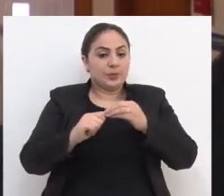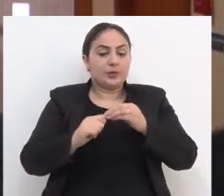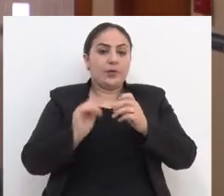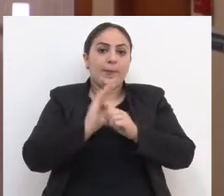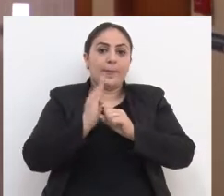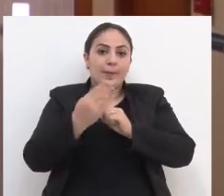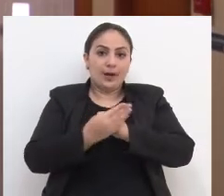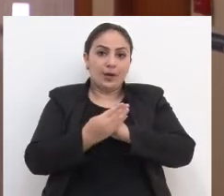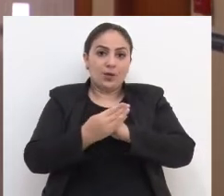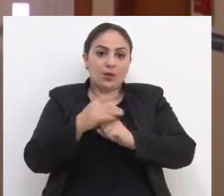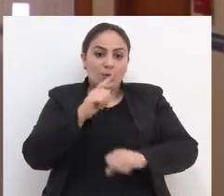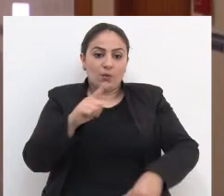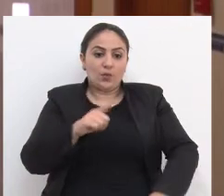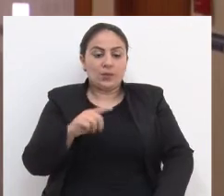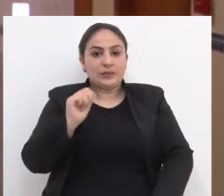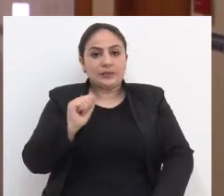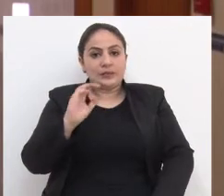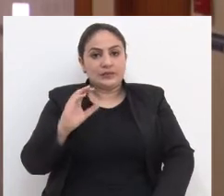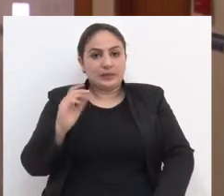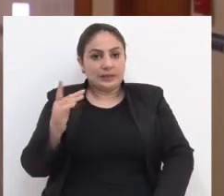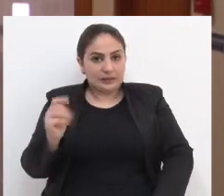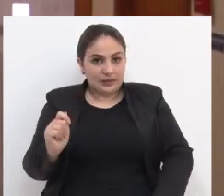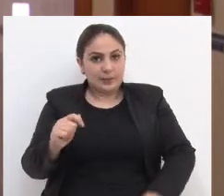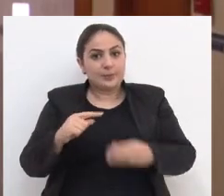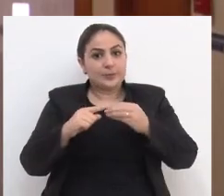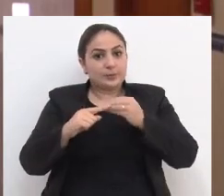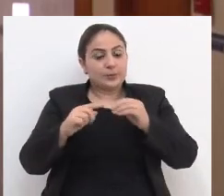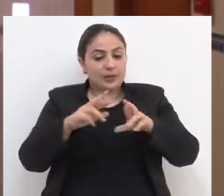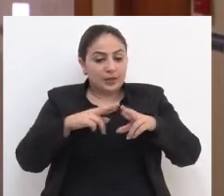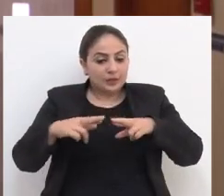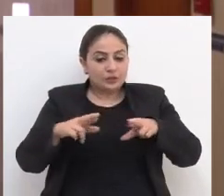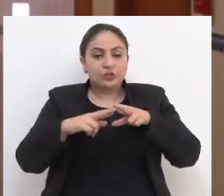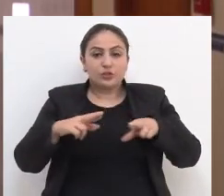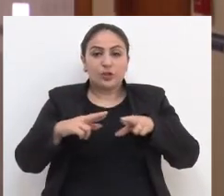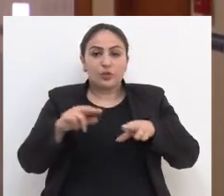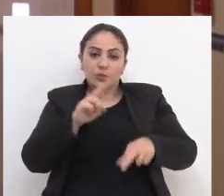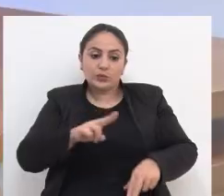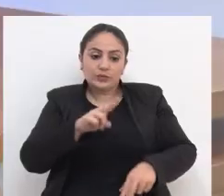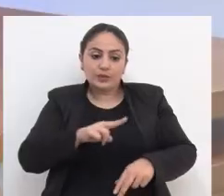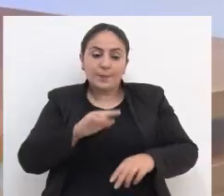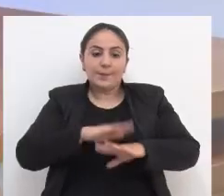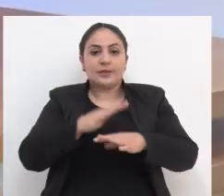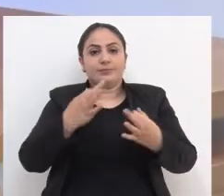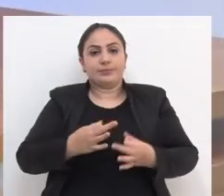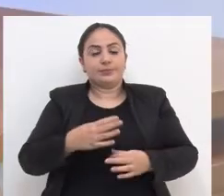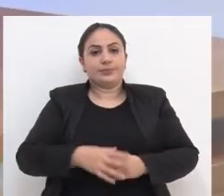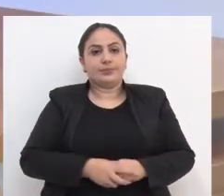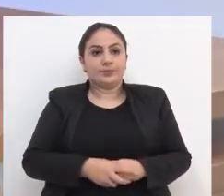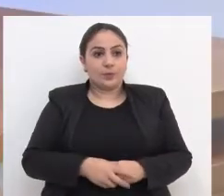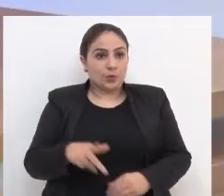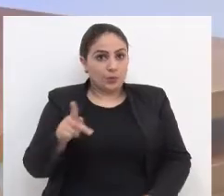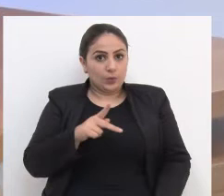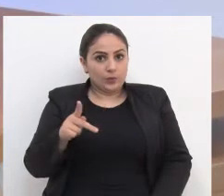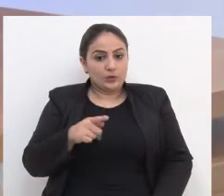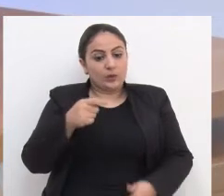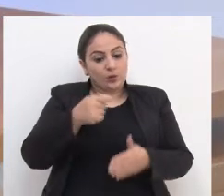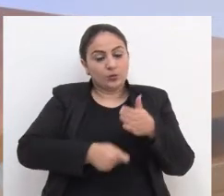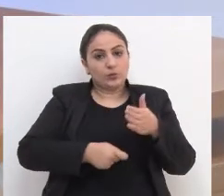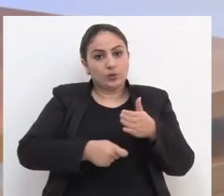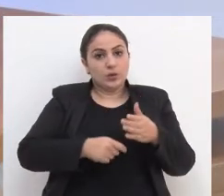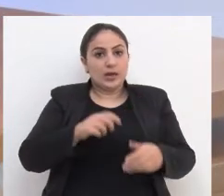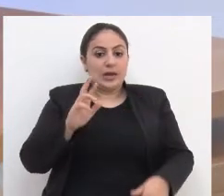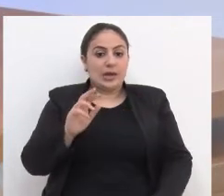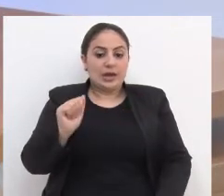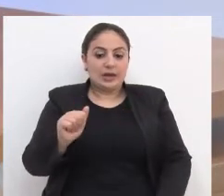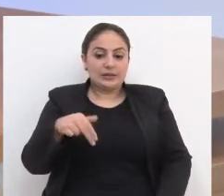Záquia e daquela região, que possam usufruir desse atendimento com mais eficiência. O professor e escritor André